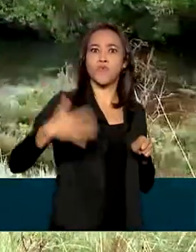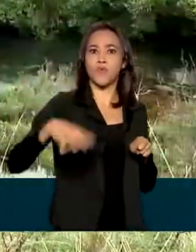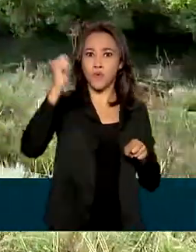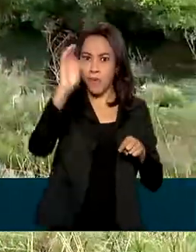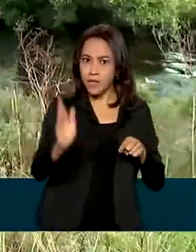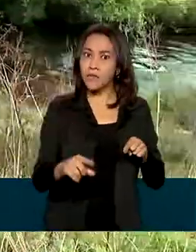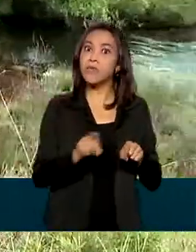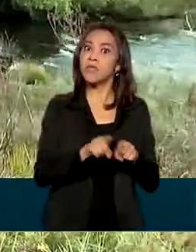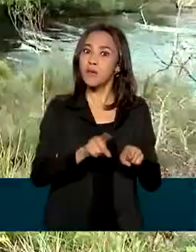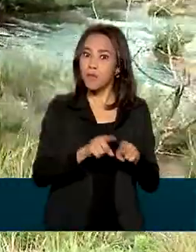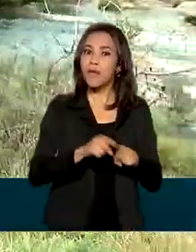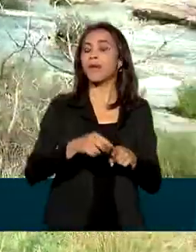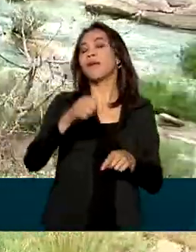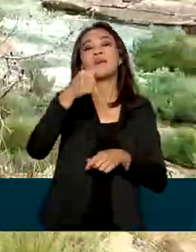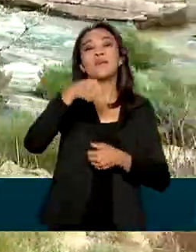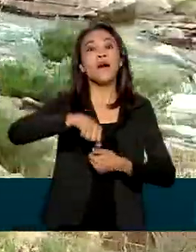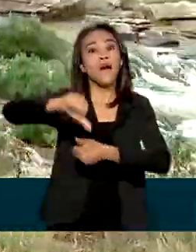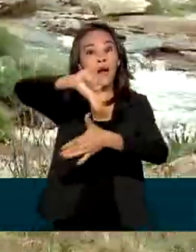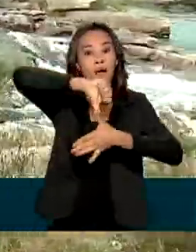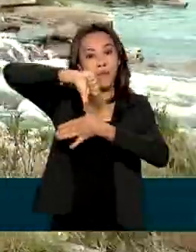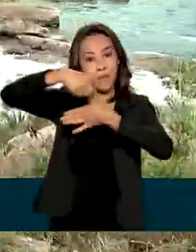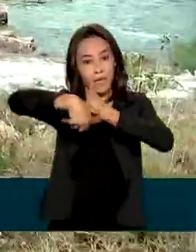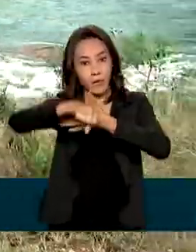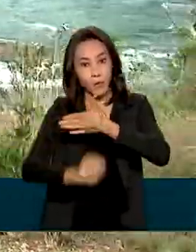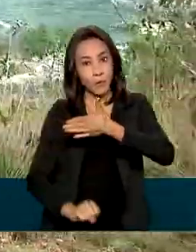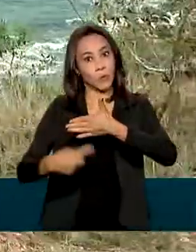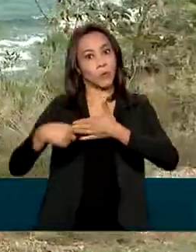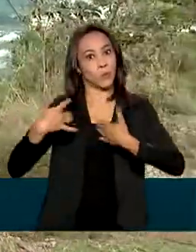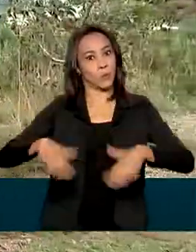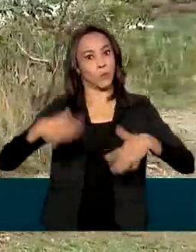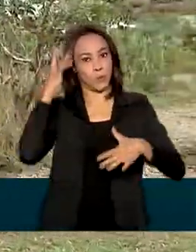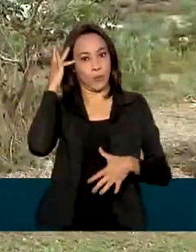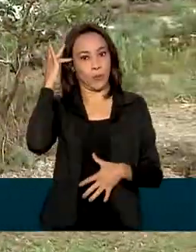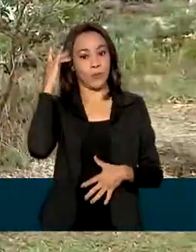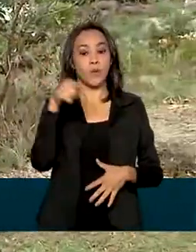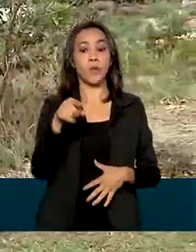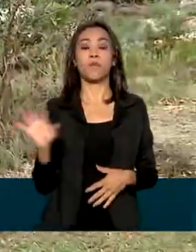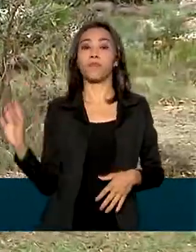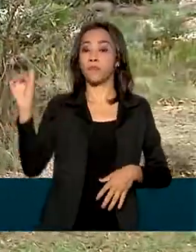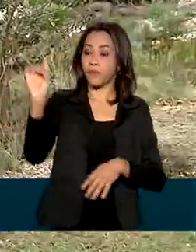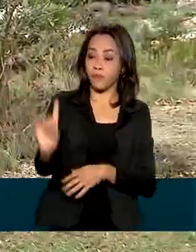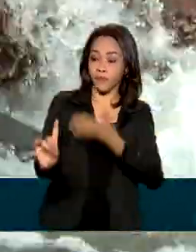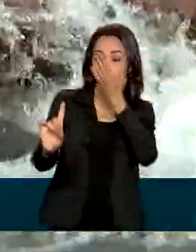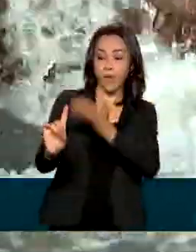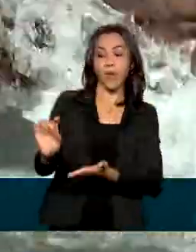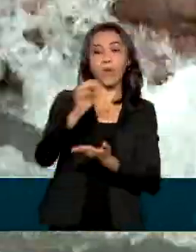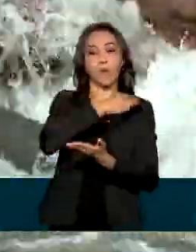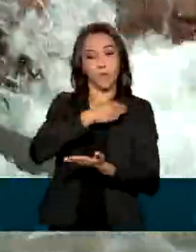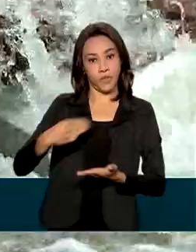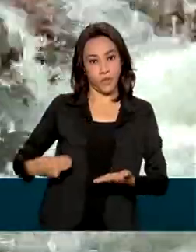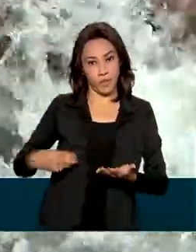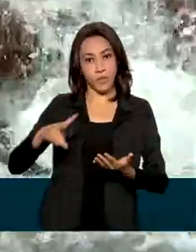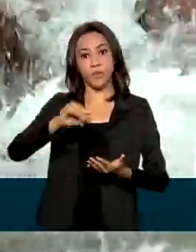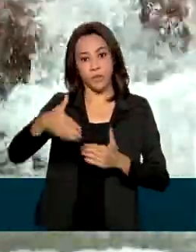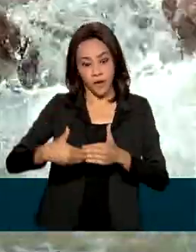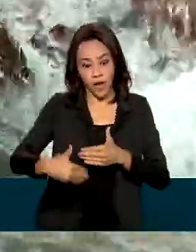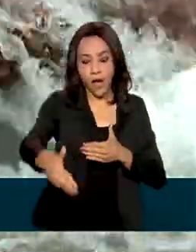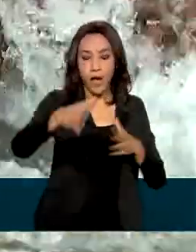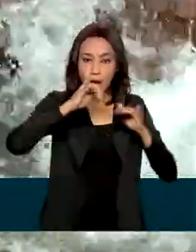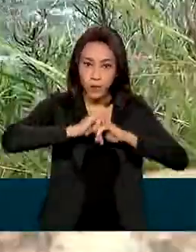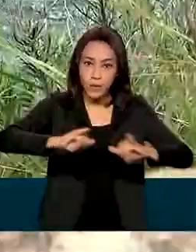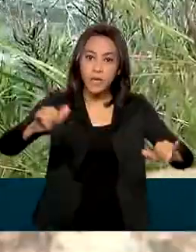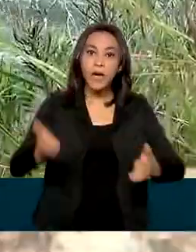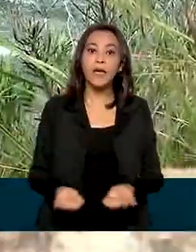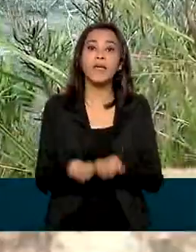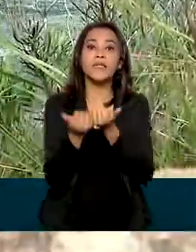dias de viagem pela região do semiárido, o ministro do Desenvolvimento Regional, Rogério Marinho, vai anunciar e entregar obras de